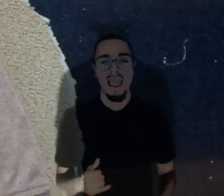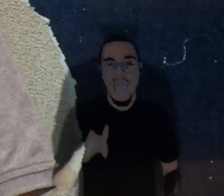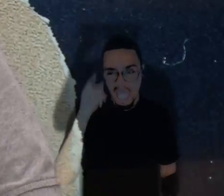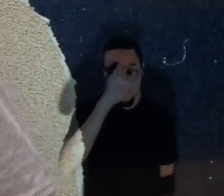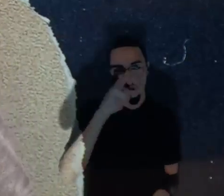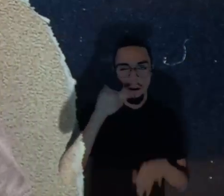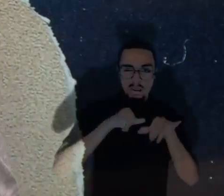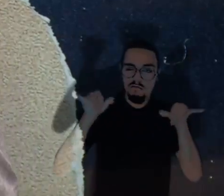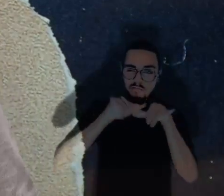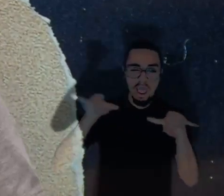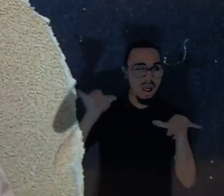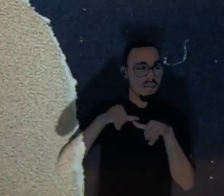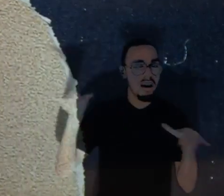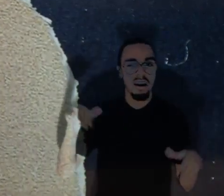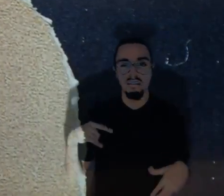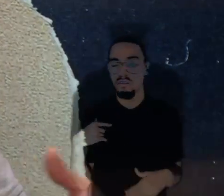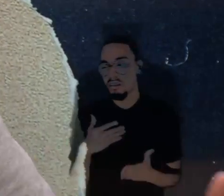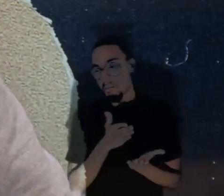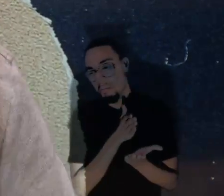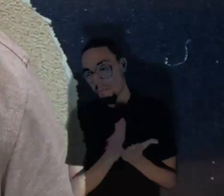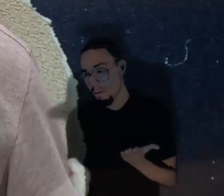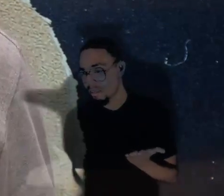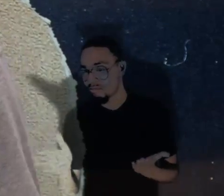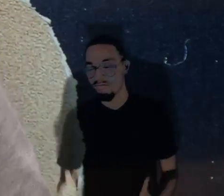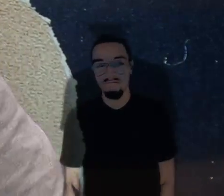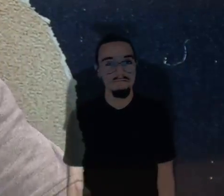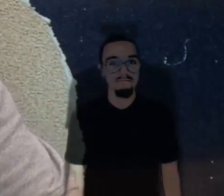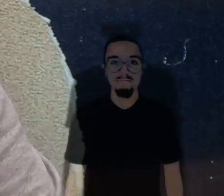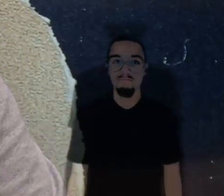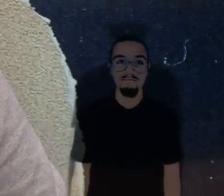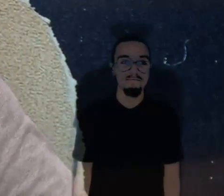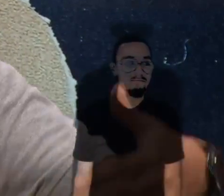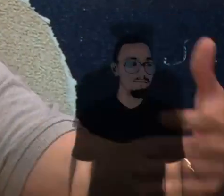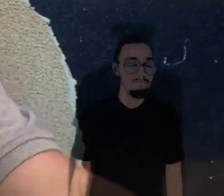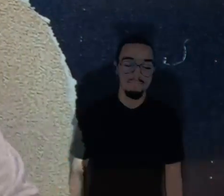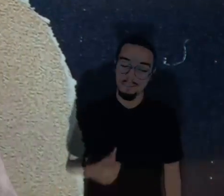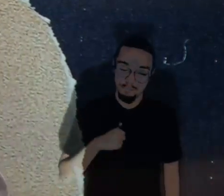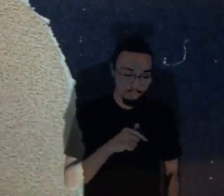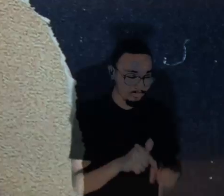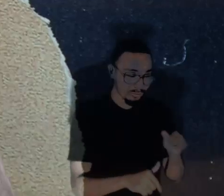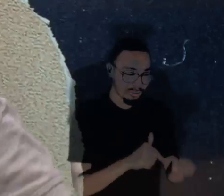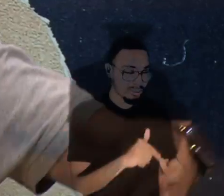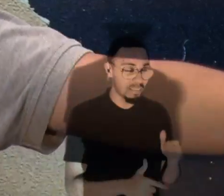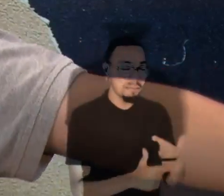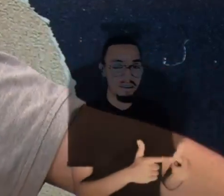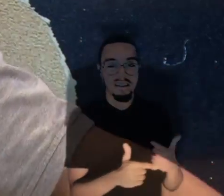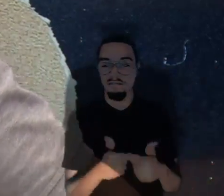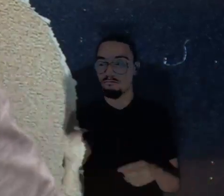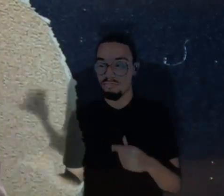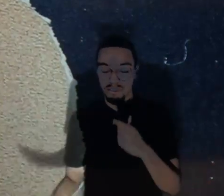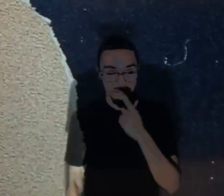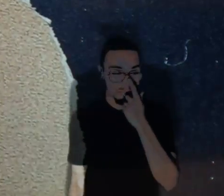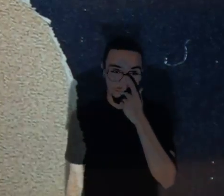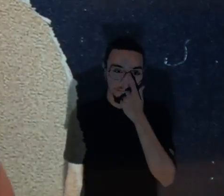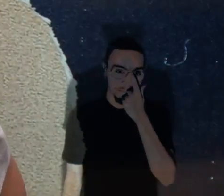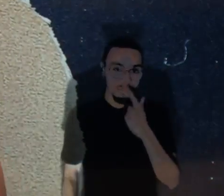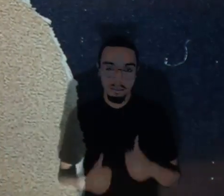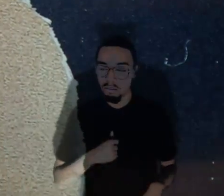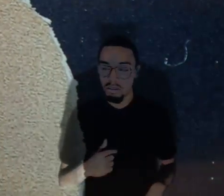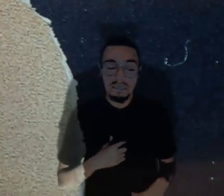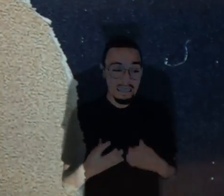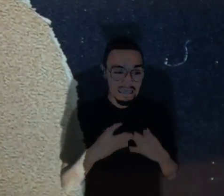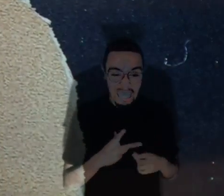demais, a gente se perde, a gente vai malhar trigo no lagar porque a gente quer vencer, mas não tem coragem, a gente quer vencer, mas não tem coragem